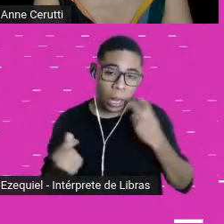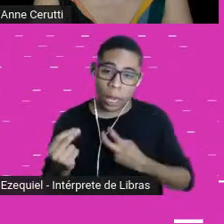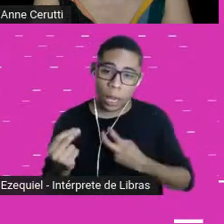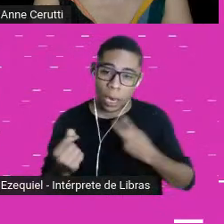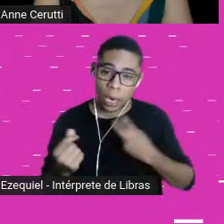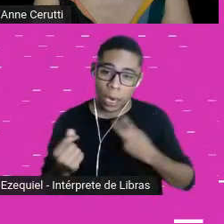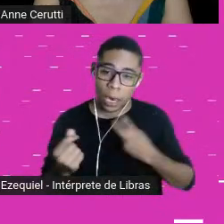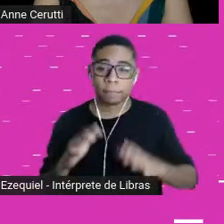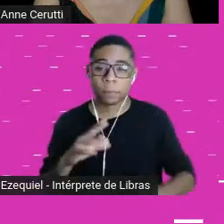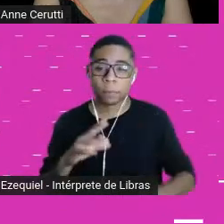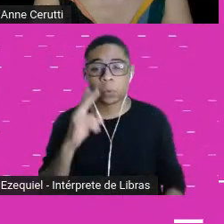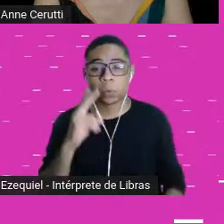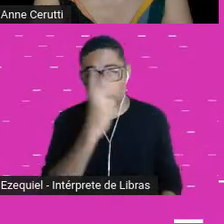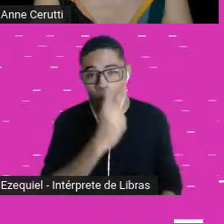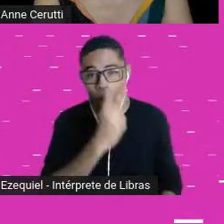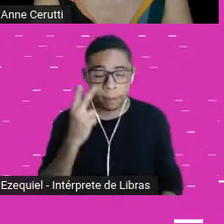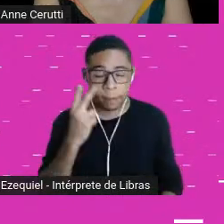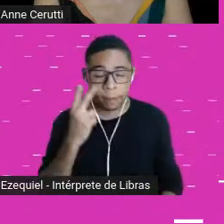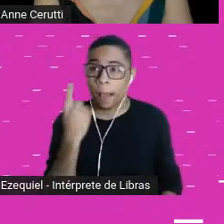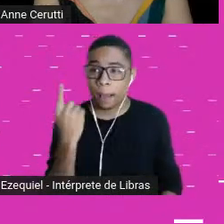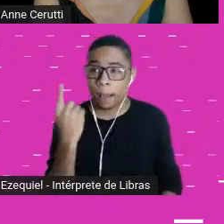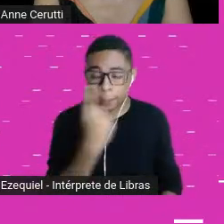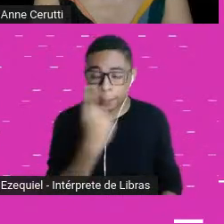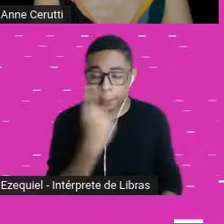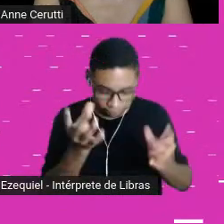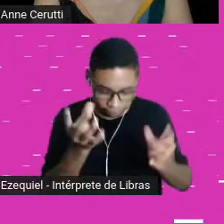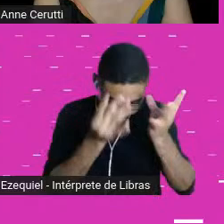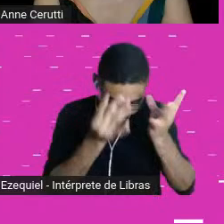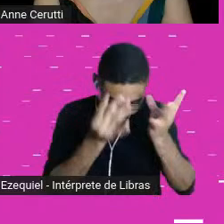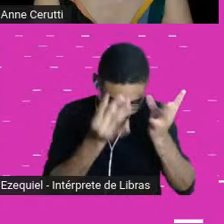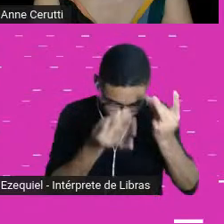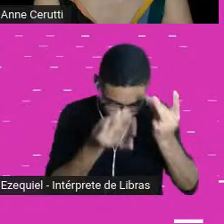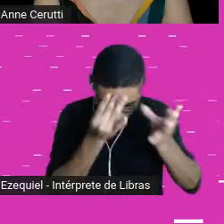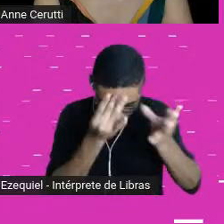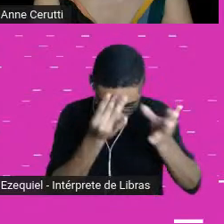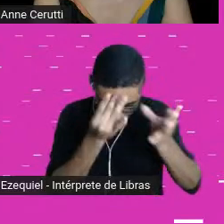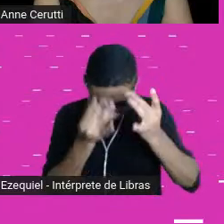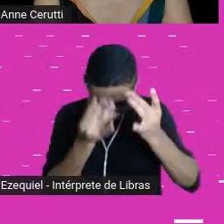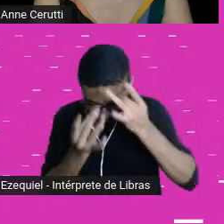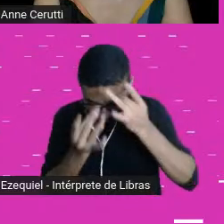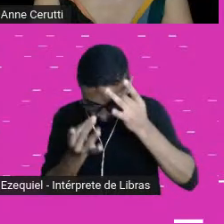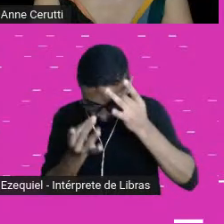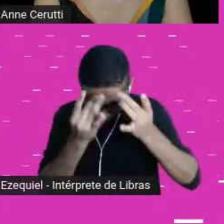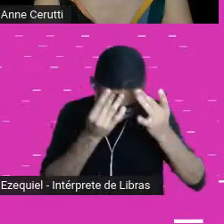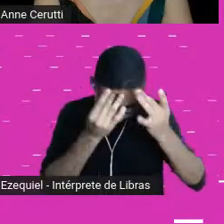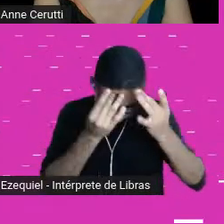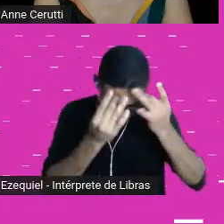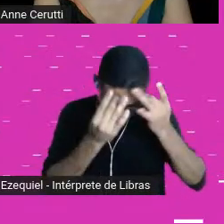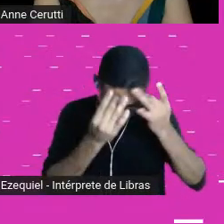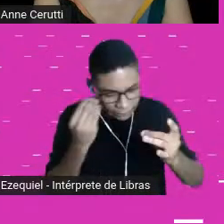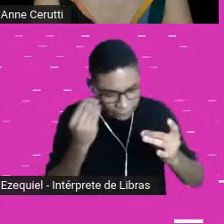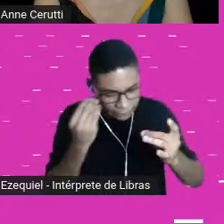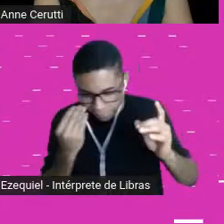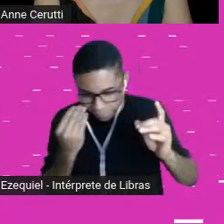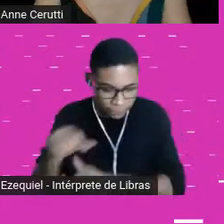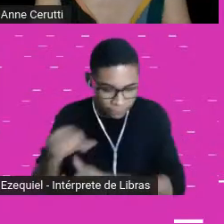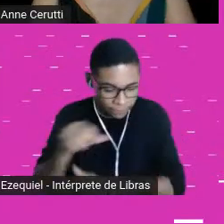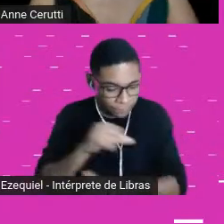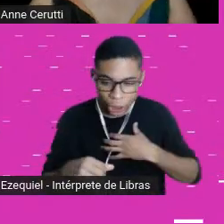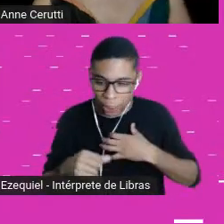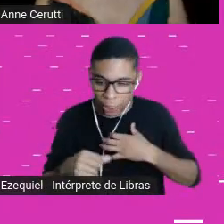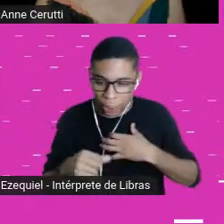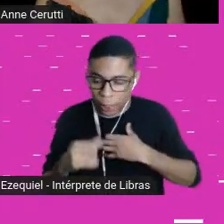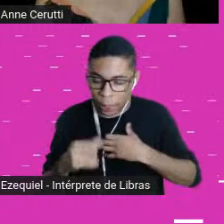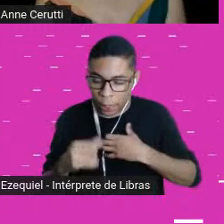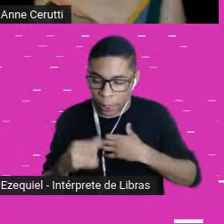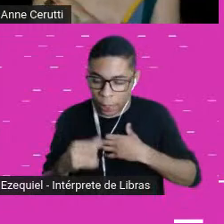um fazendo mil estripolias para conseguir não perder a atenção das pessoas que estavam ali assistindo e, né,